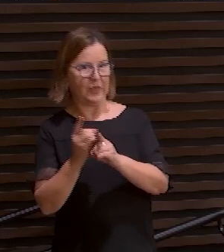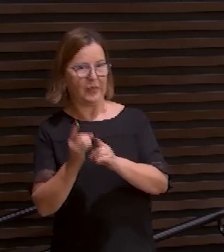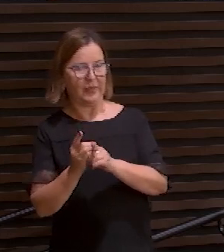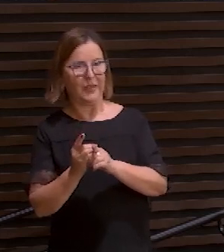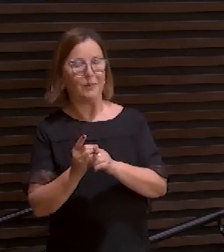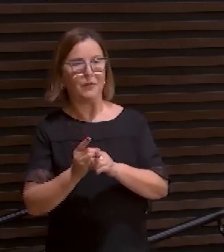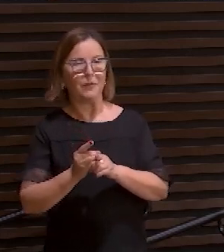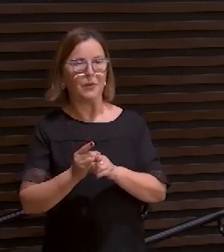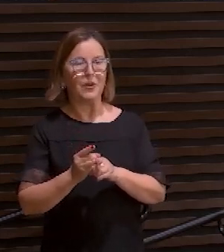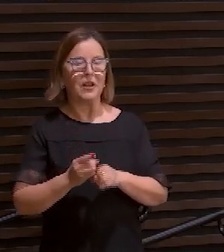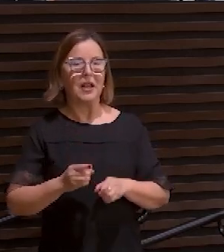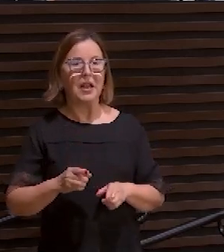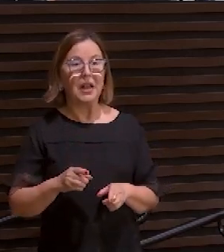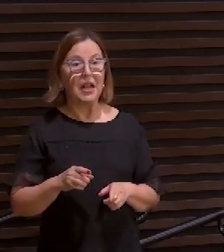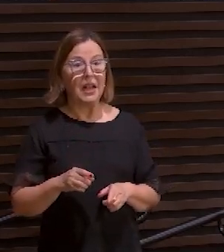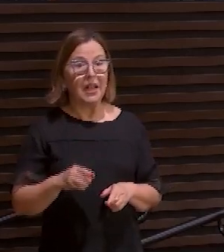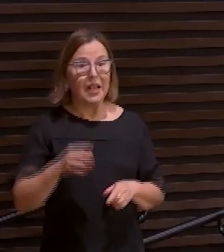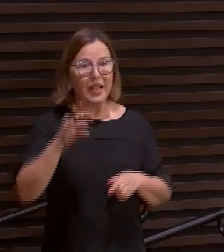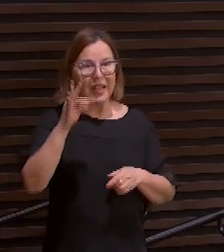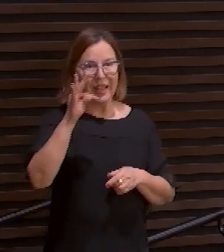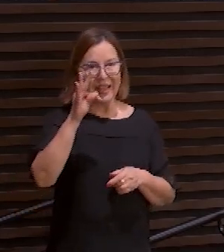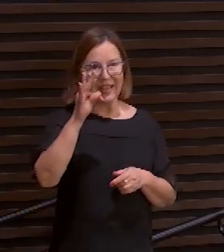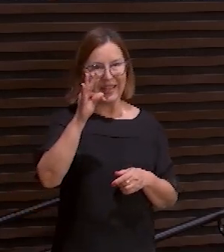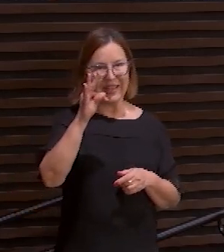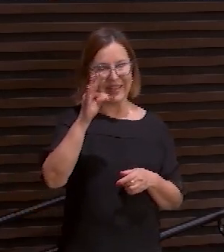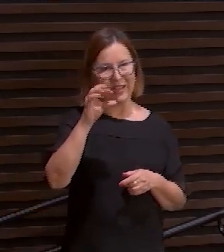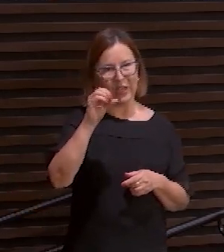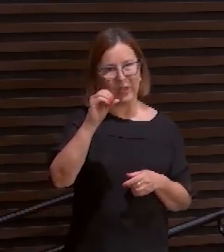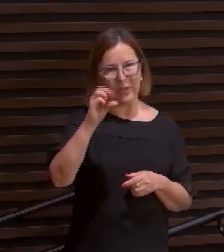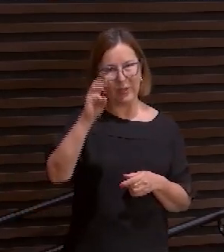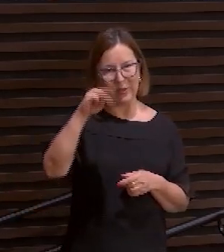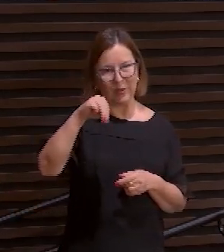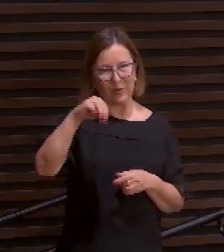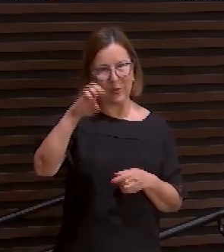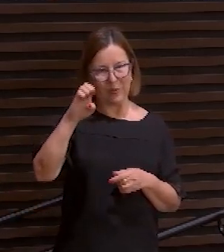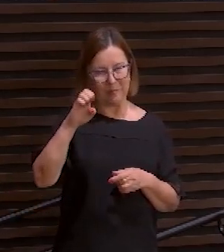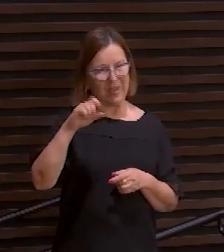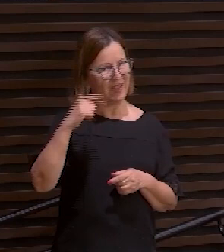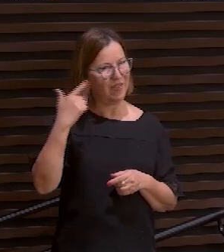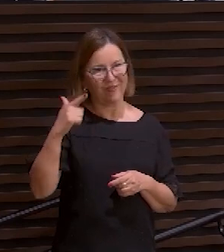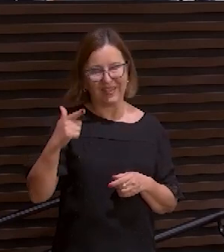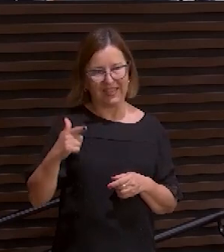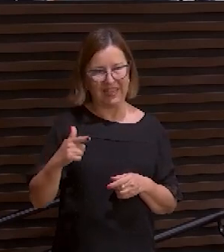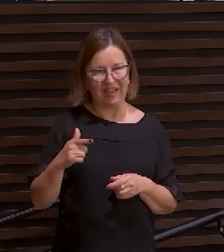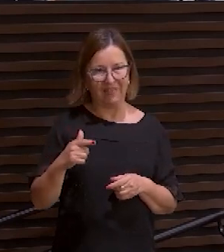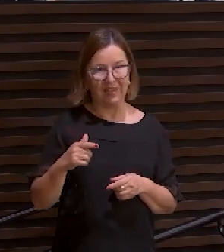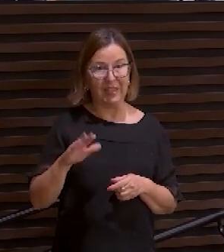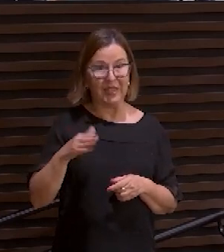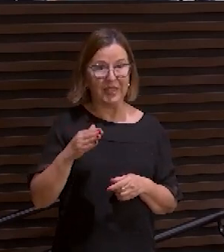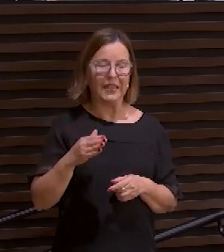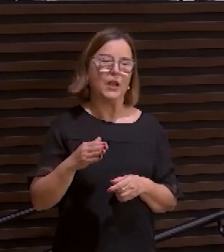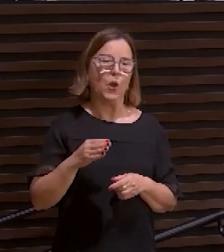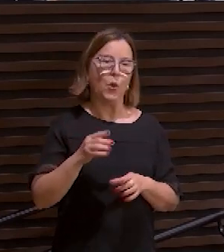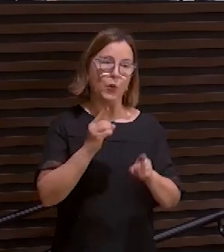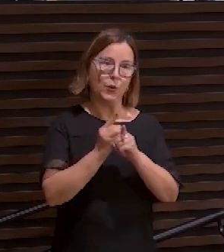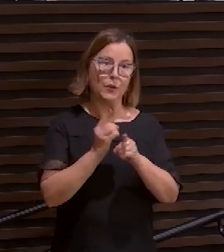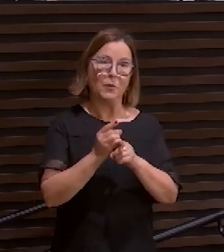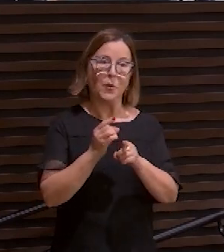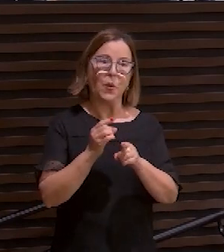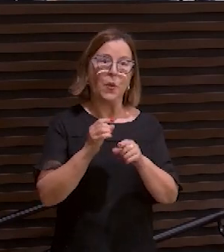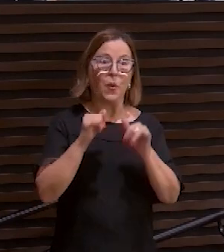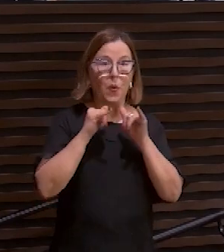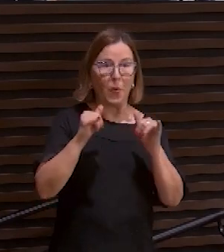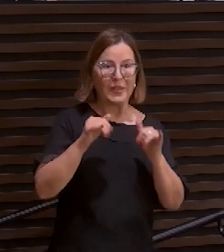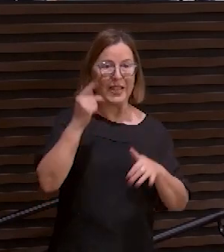a nós, e ele disse, vem com conversa não, eu tenho que enfiar o dedo nos buracos, eu tenho que enfiar a mão lá